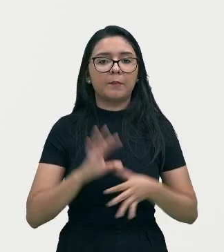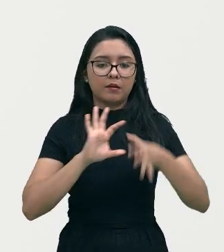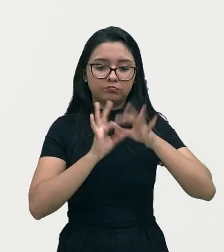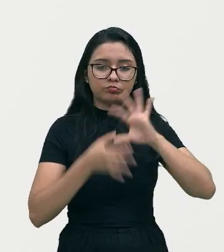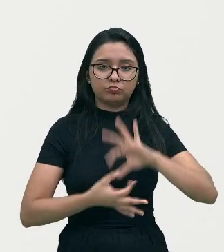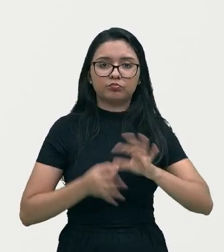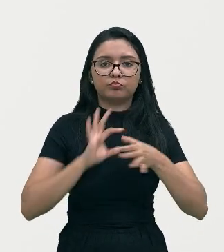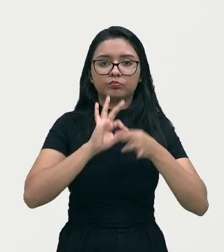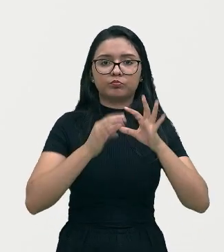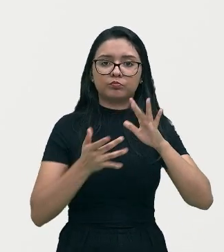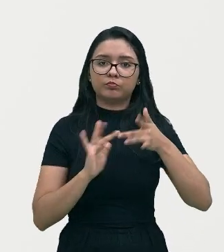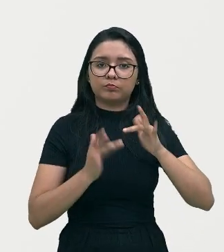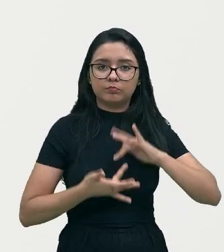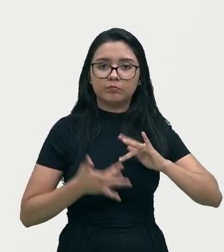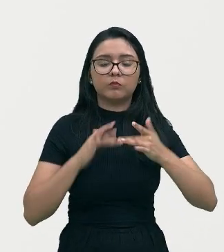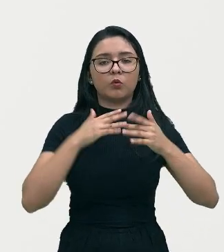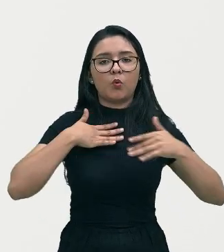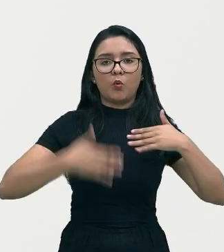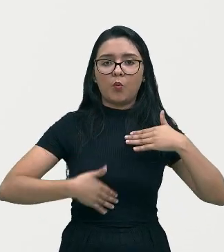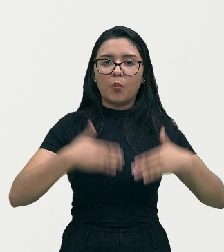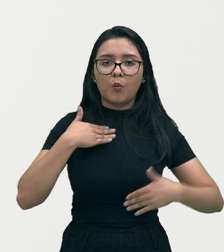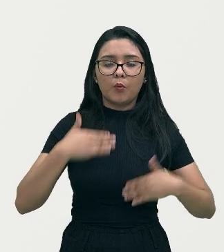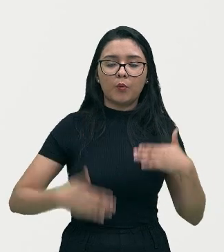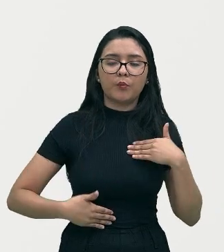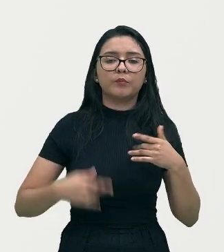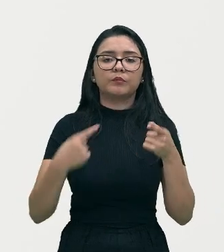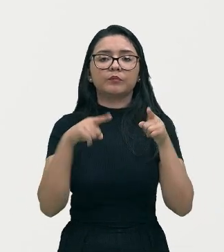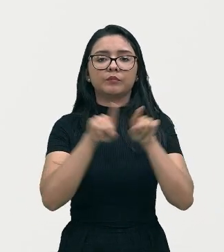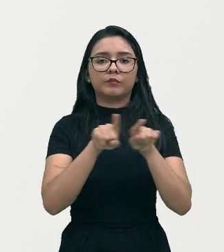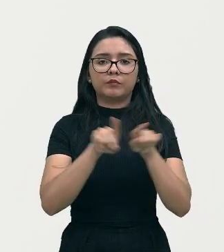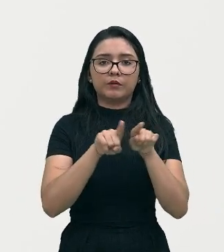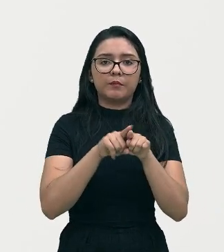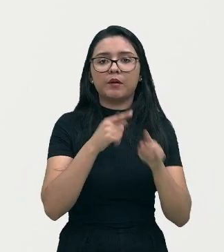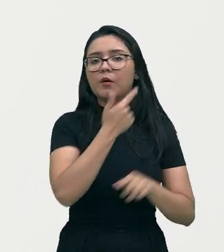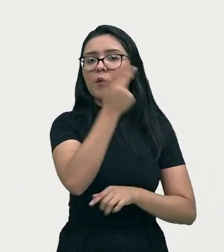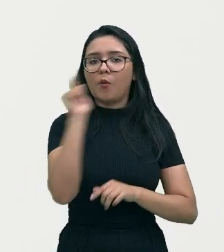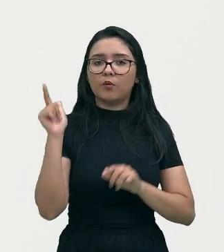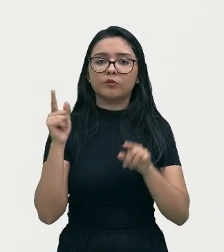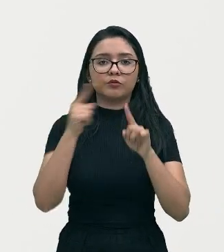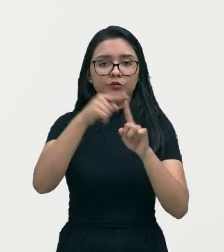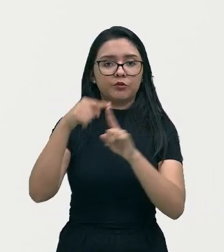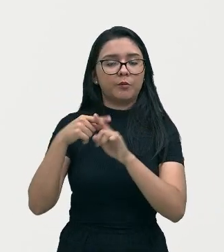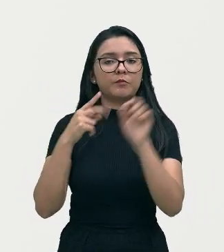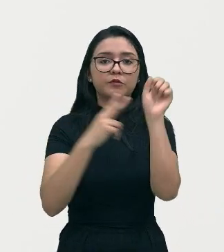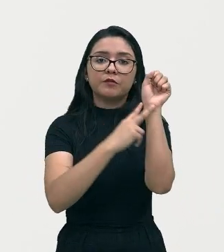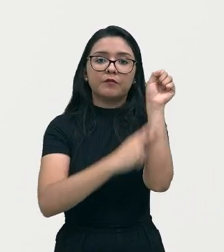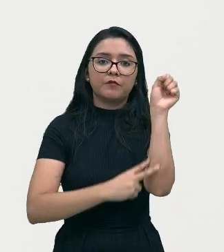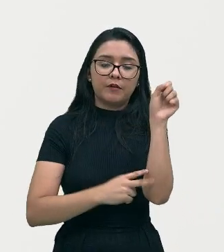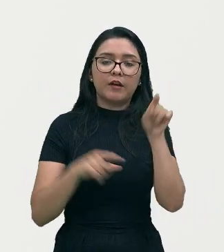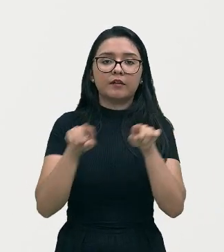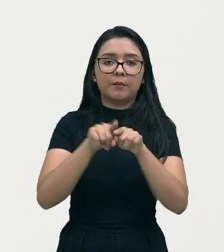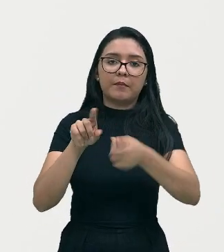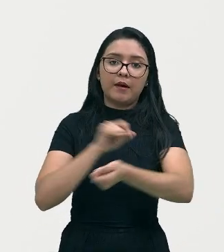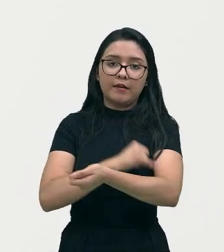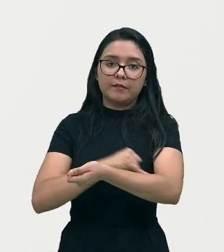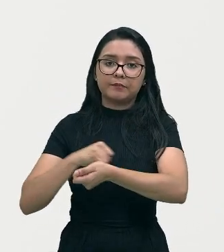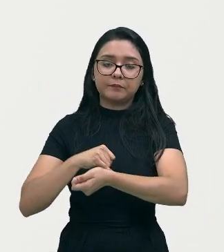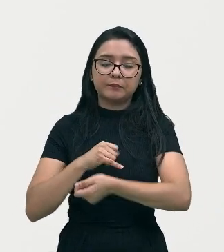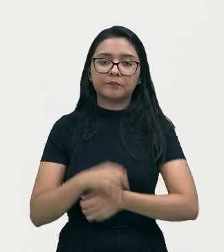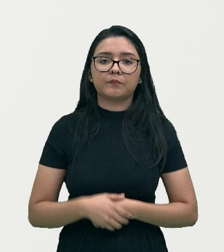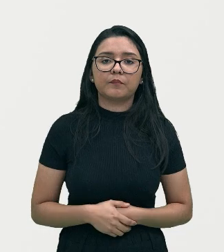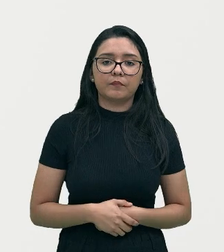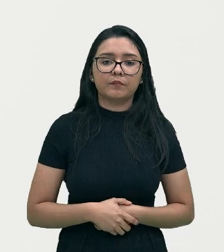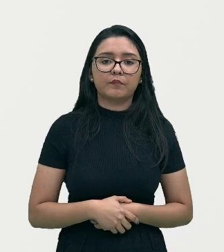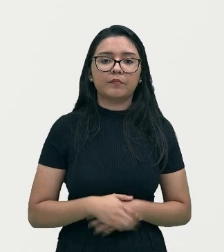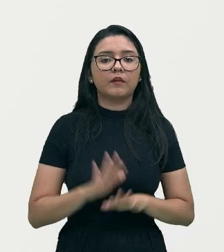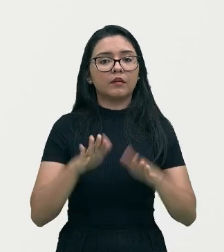entre as células e o restante do corpo e também entre algumas veias e algumas artérias, ali dentro de alguns órgãos, tá? Então, esses são